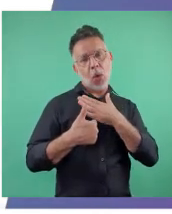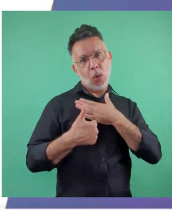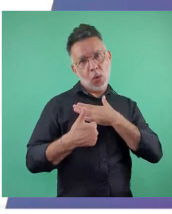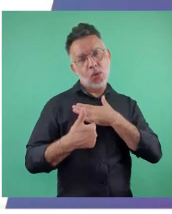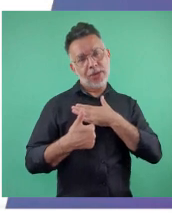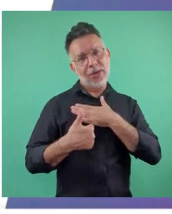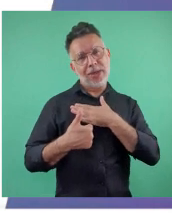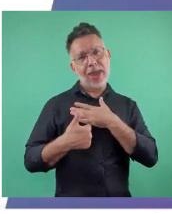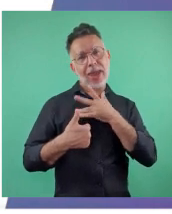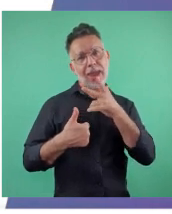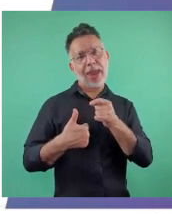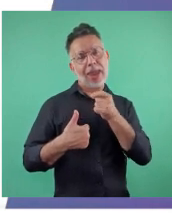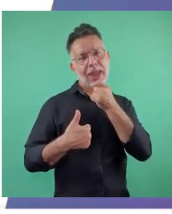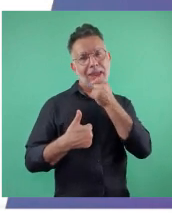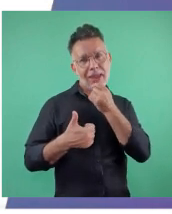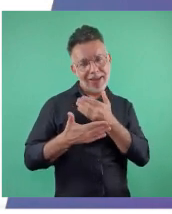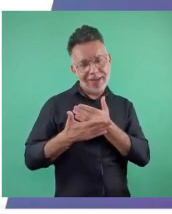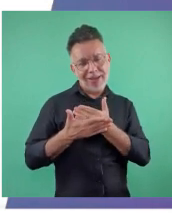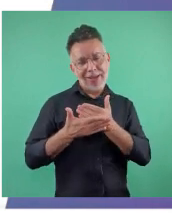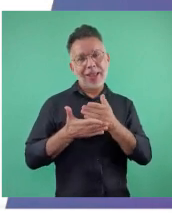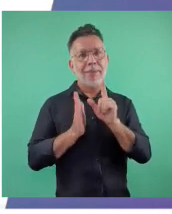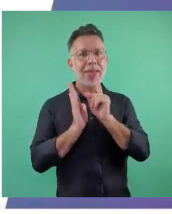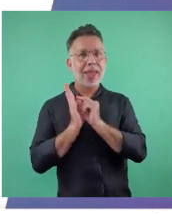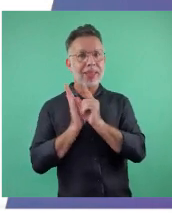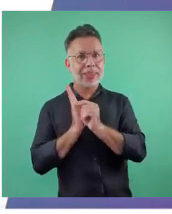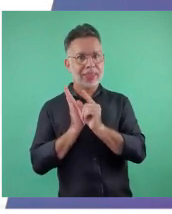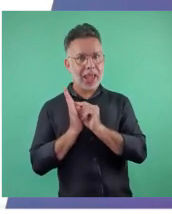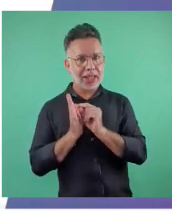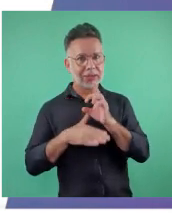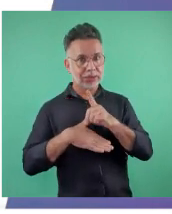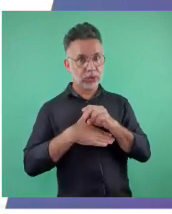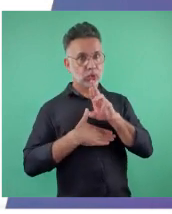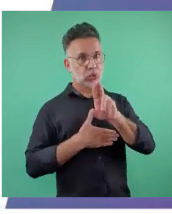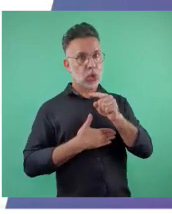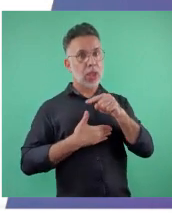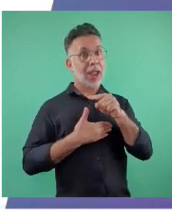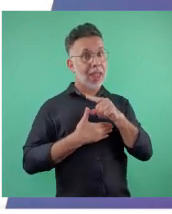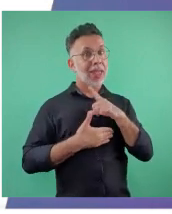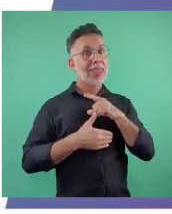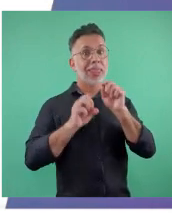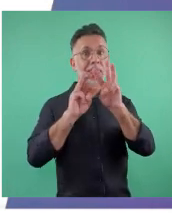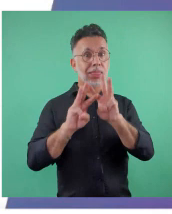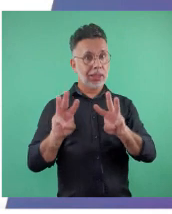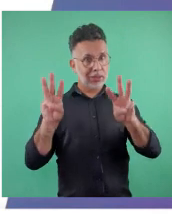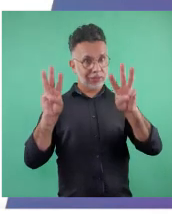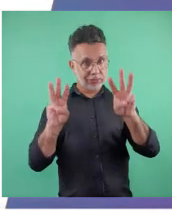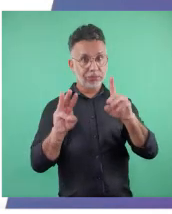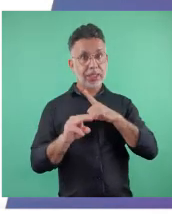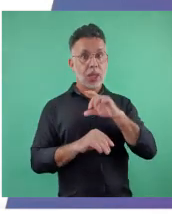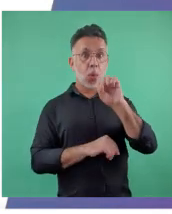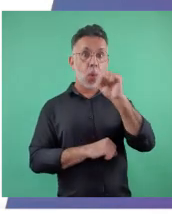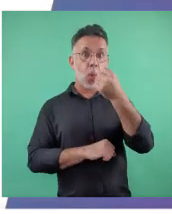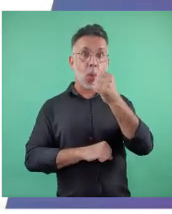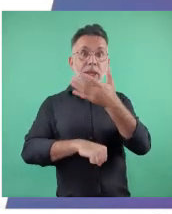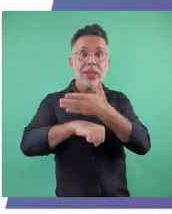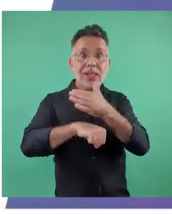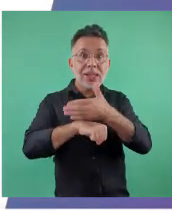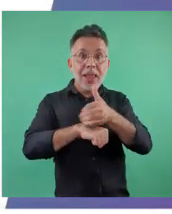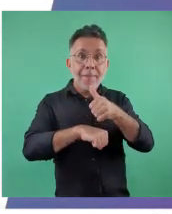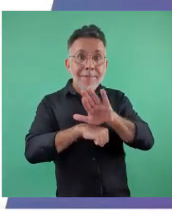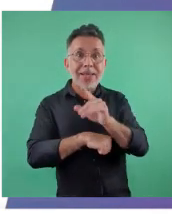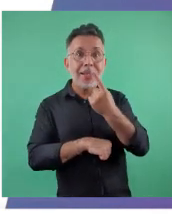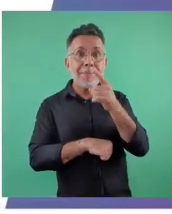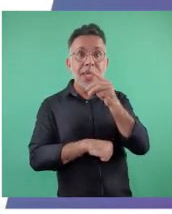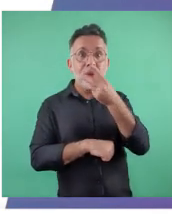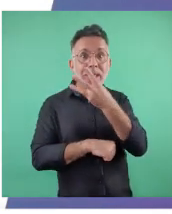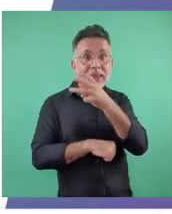primeira é o treinamento auditivo musical, que é fruto da minha tese de doutorado, que é um treinamento que está numa plataforma, num